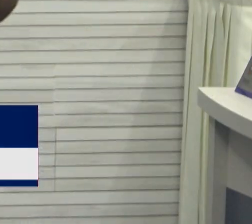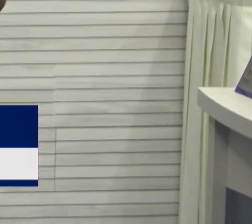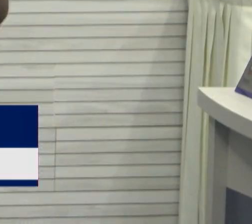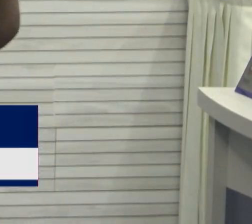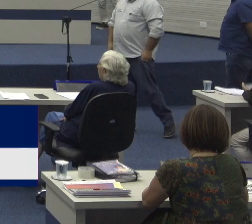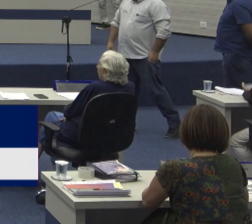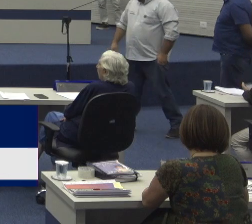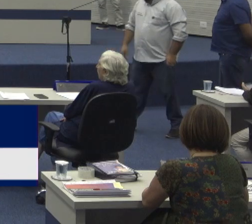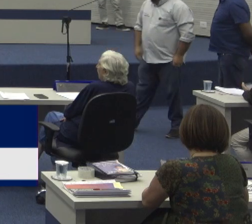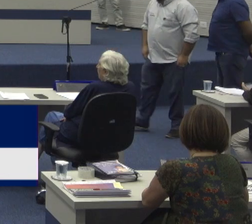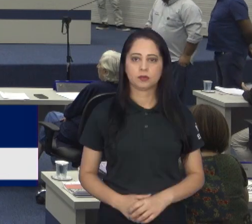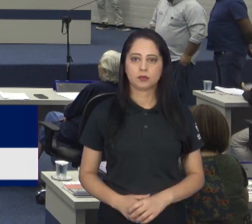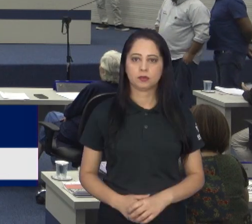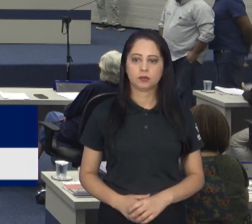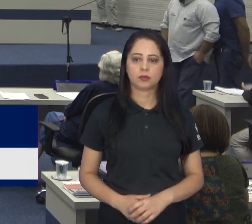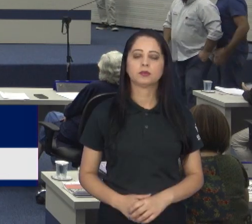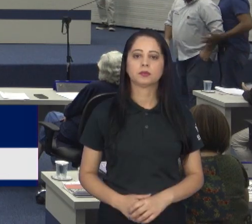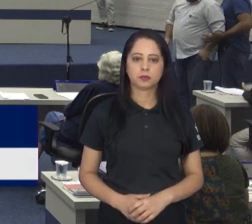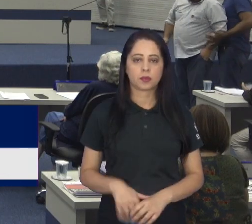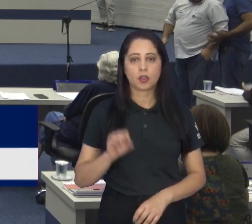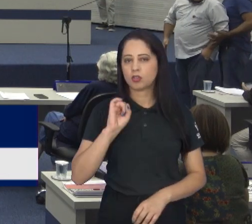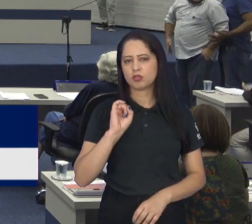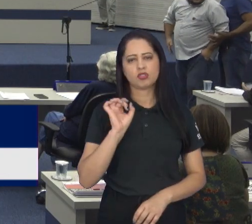para concluir aqui a minha fala, né?